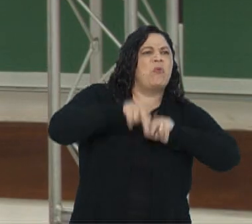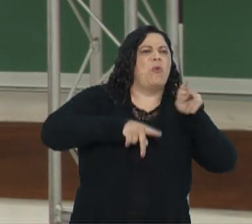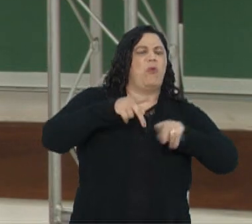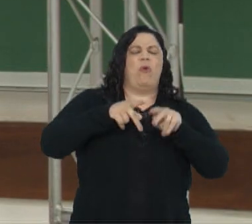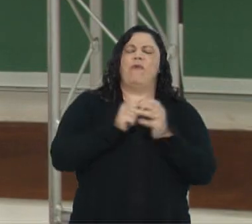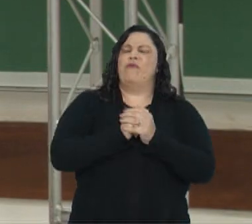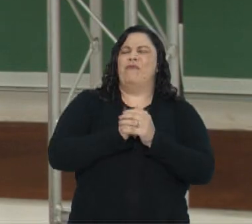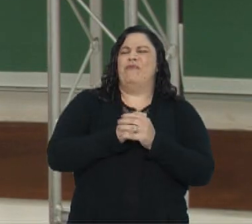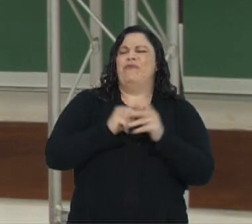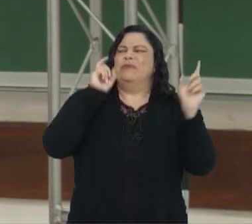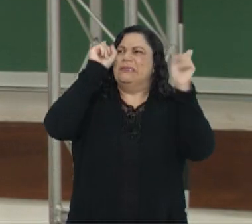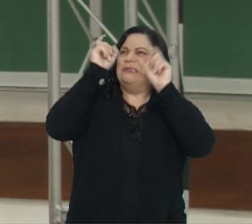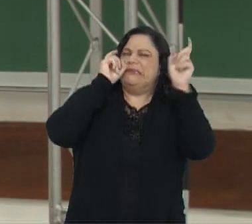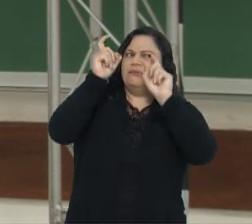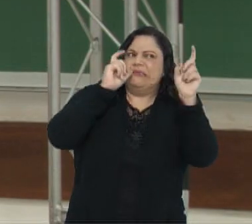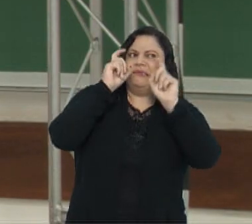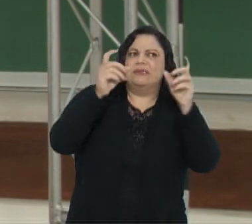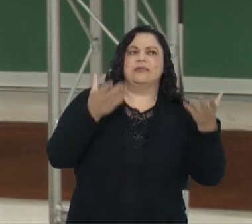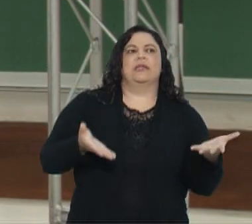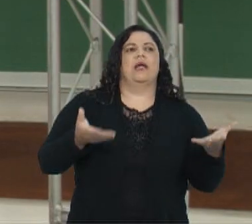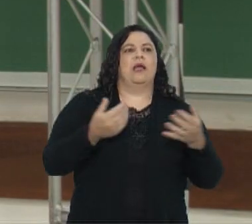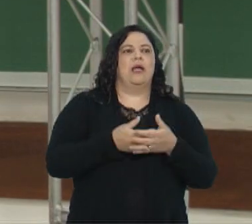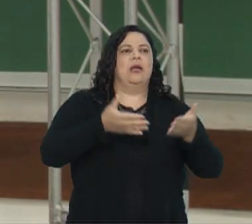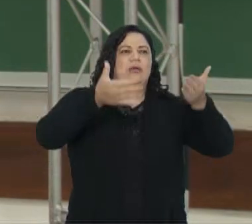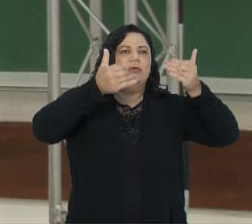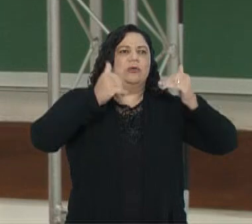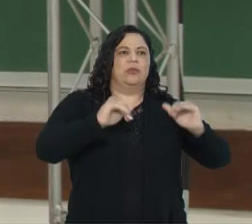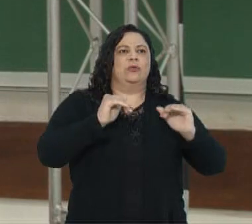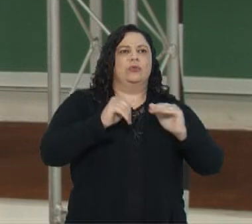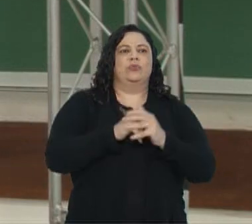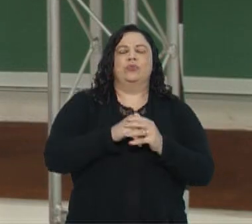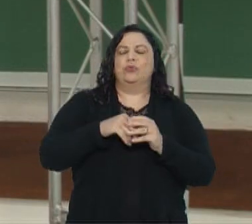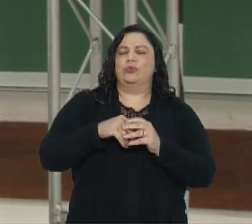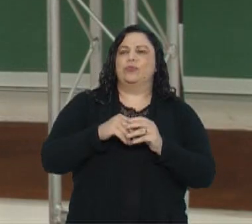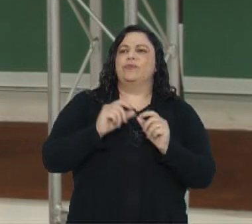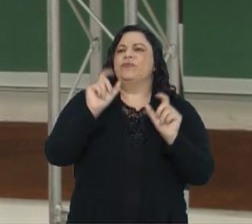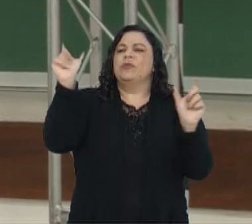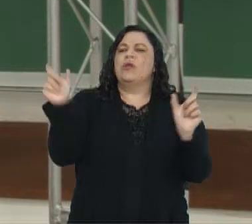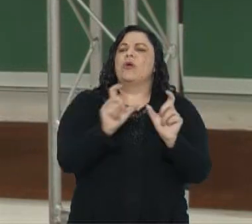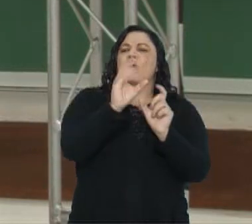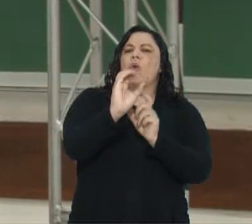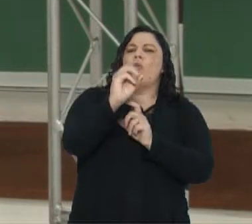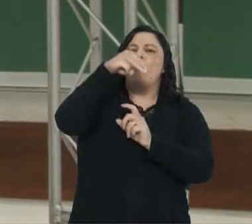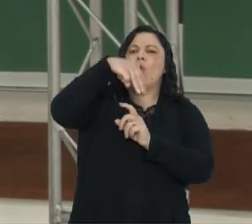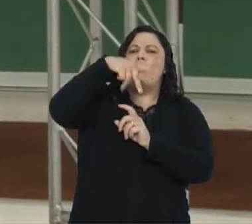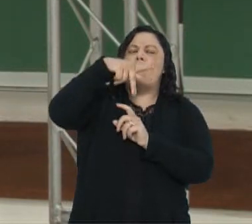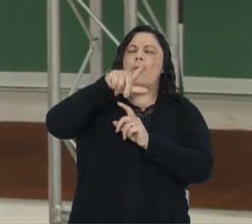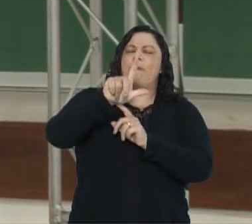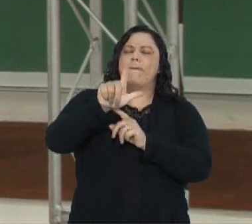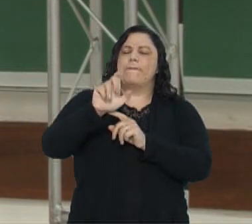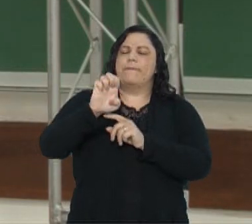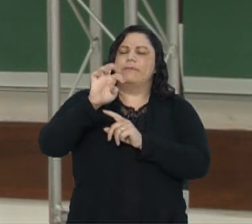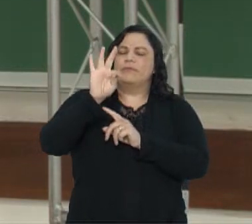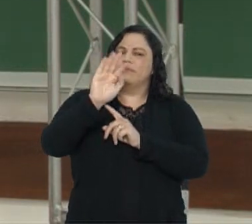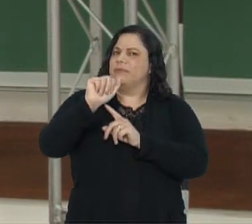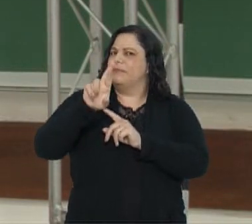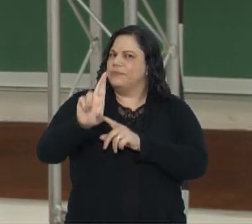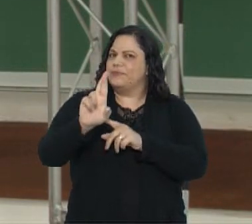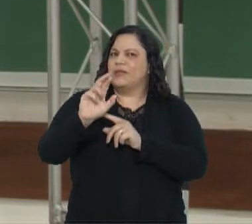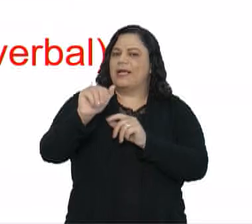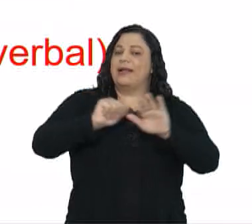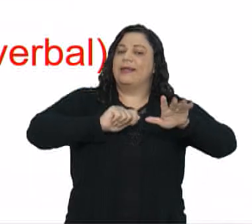de ligação. Iracema completou a prova feliz. Completar é ação e feliz